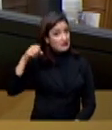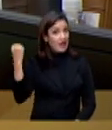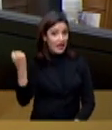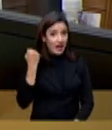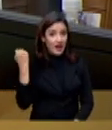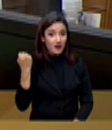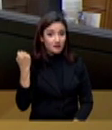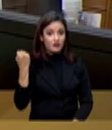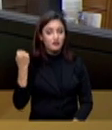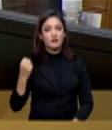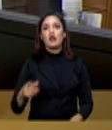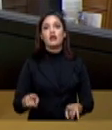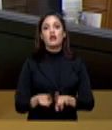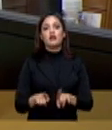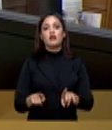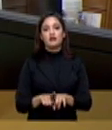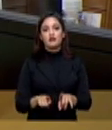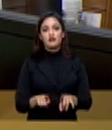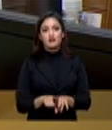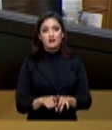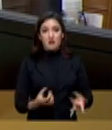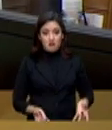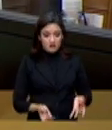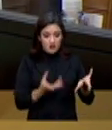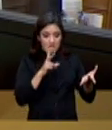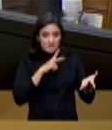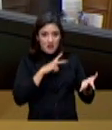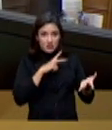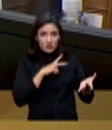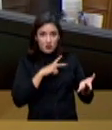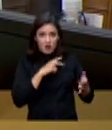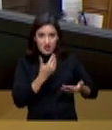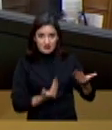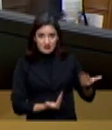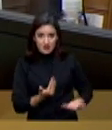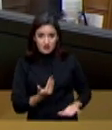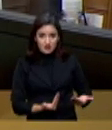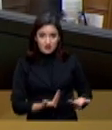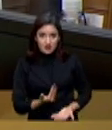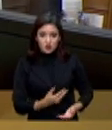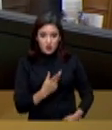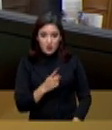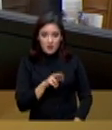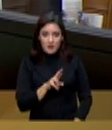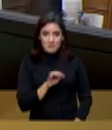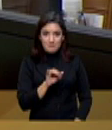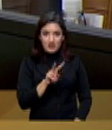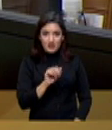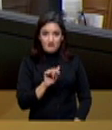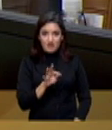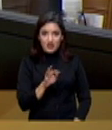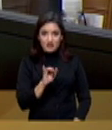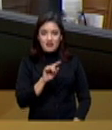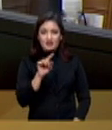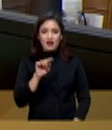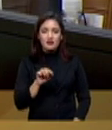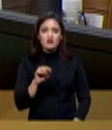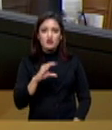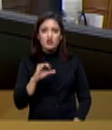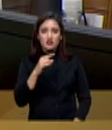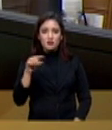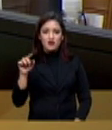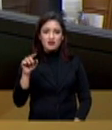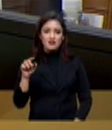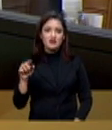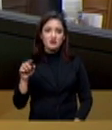nem a privatização por si só assegura de antemão adequada prestação do